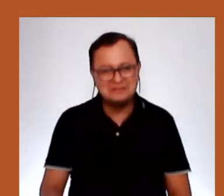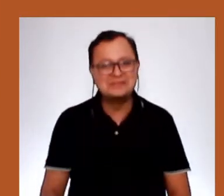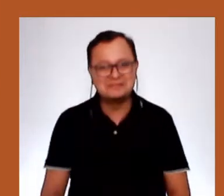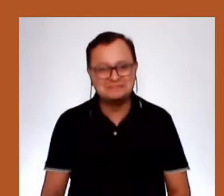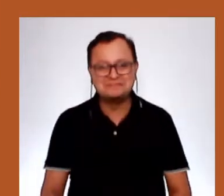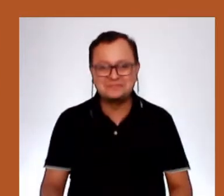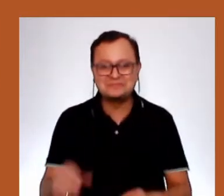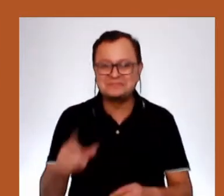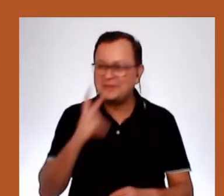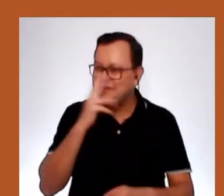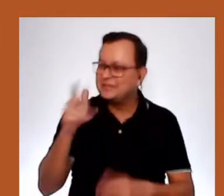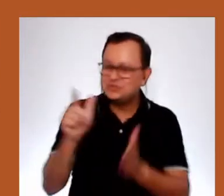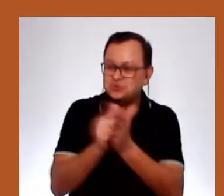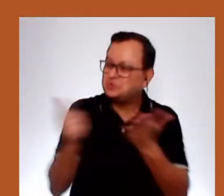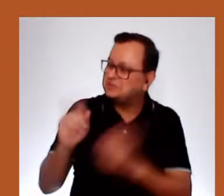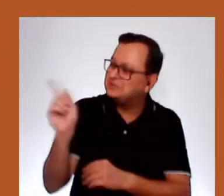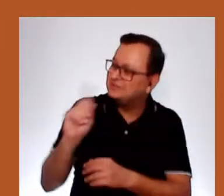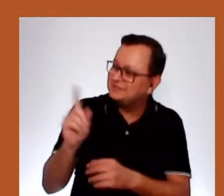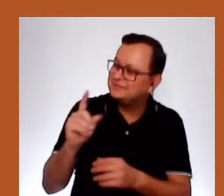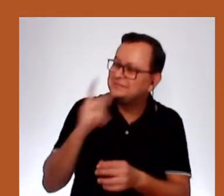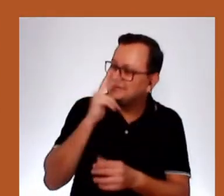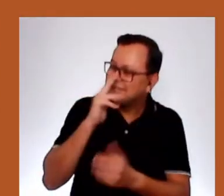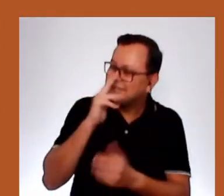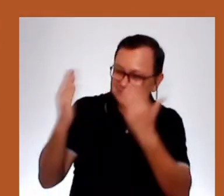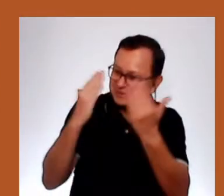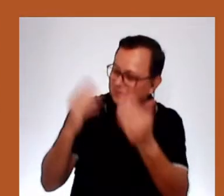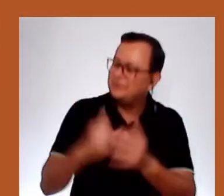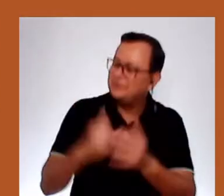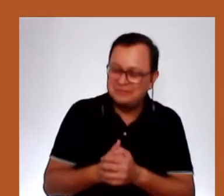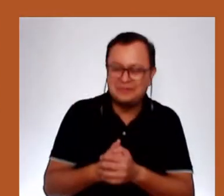Isso é que a equipe... É, como é que é?